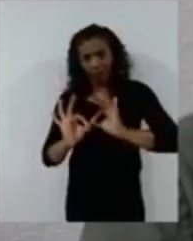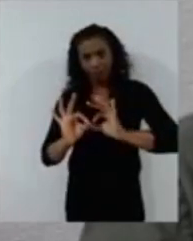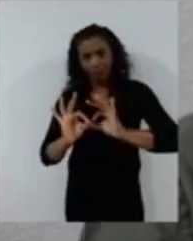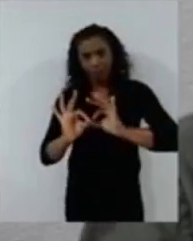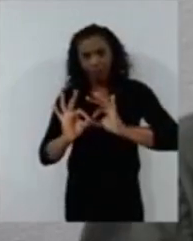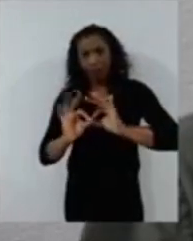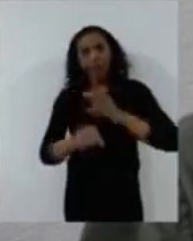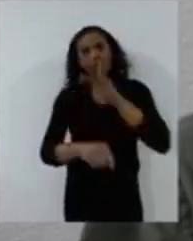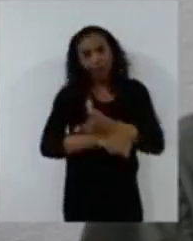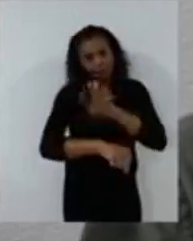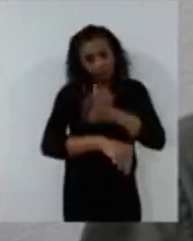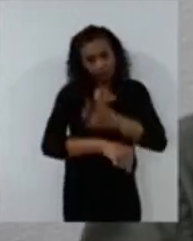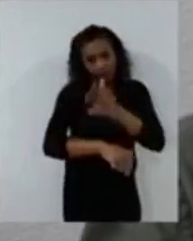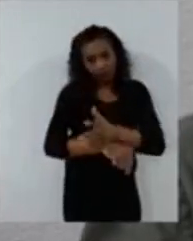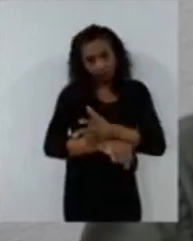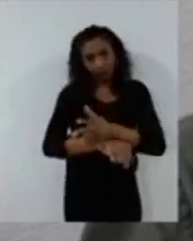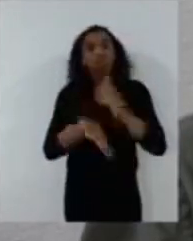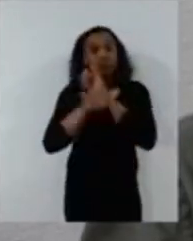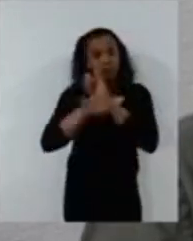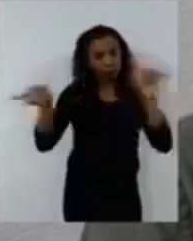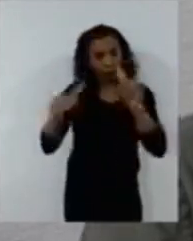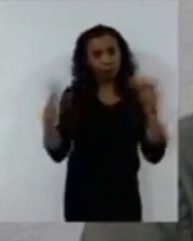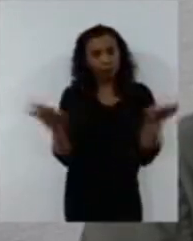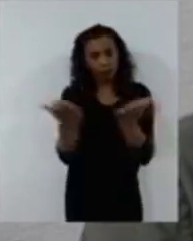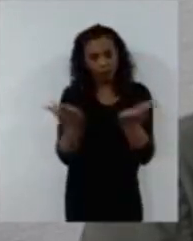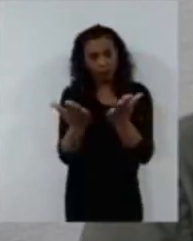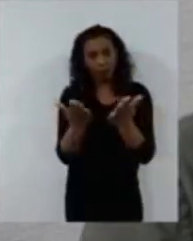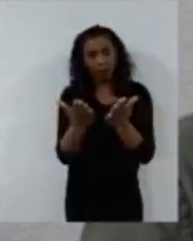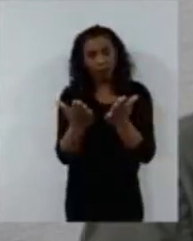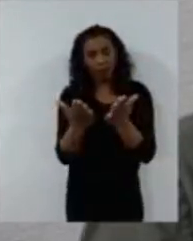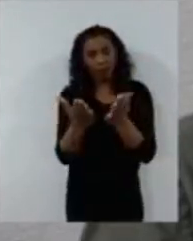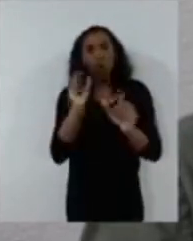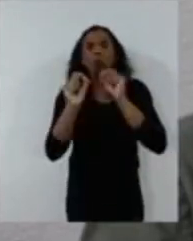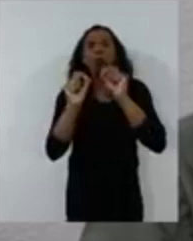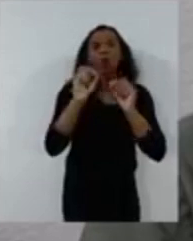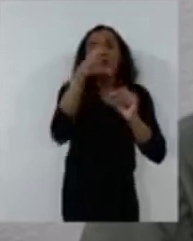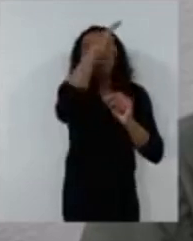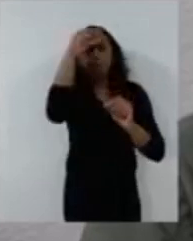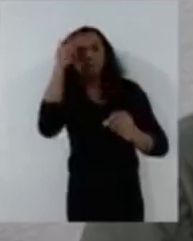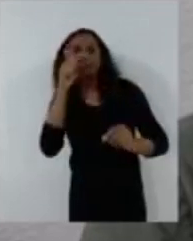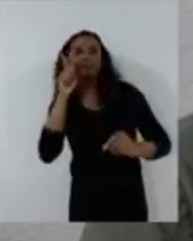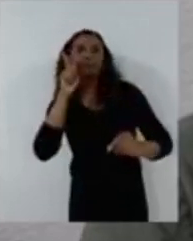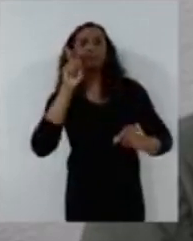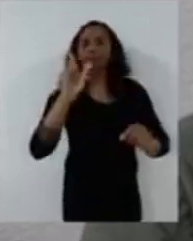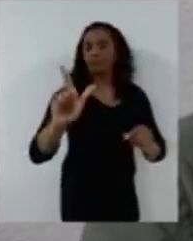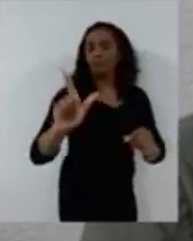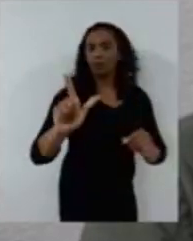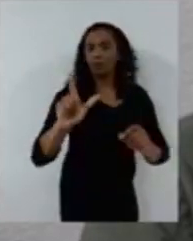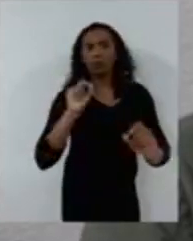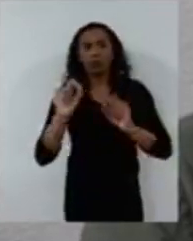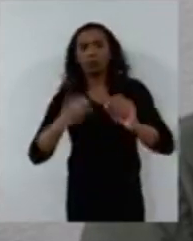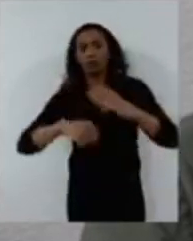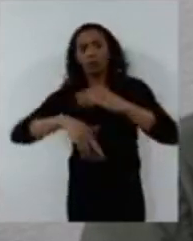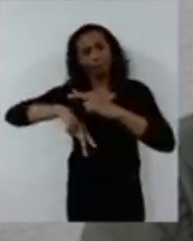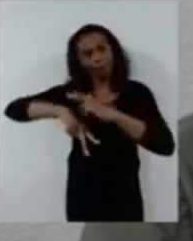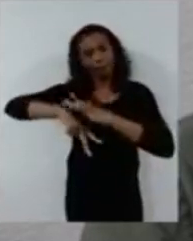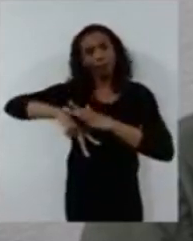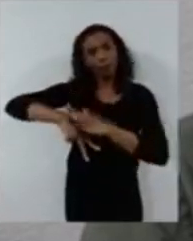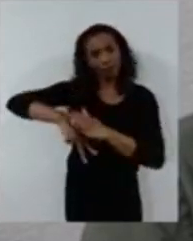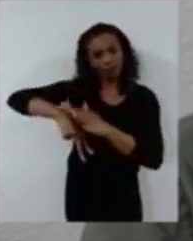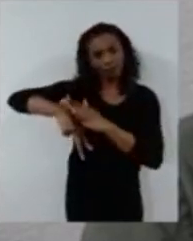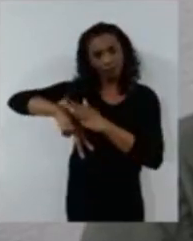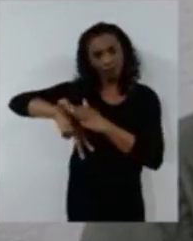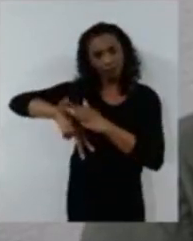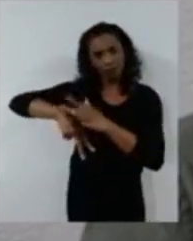para você. Uma conquista da Prefeitura de Muriaé para que os pacientes com suspeita